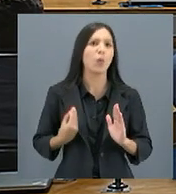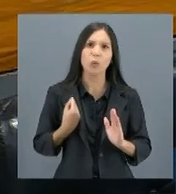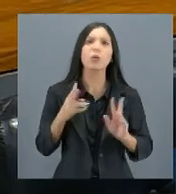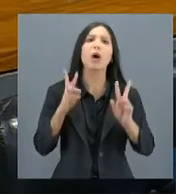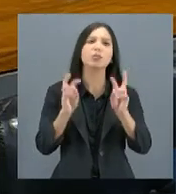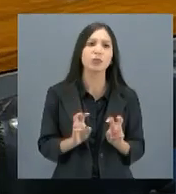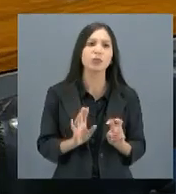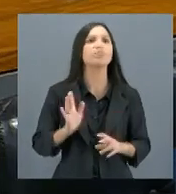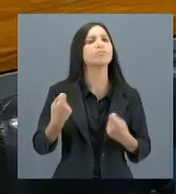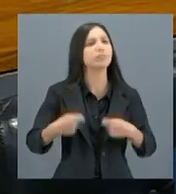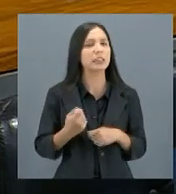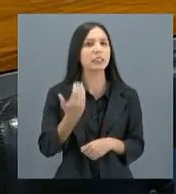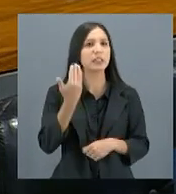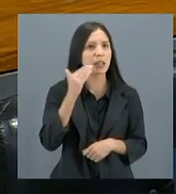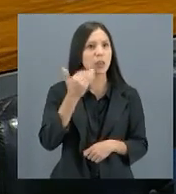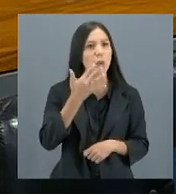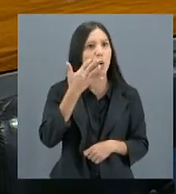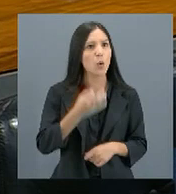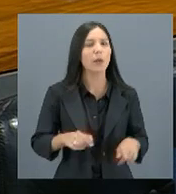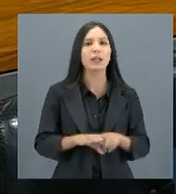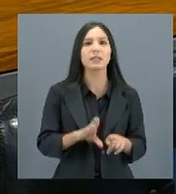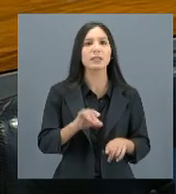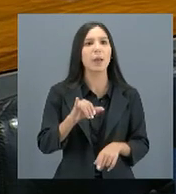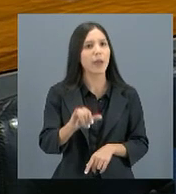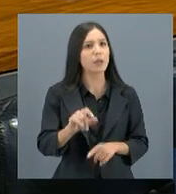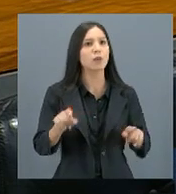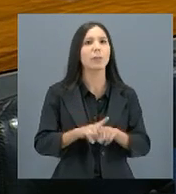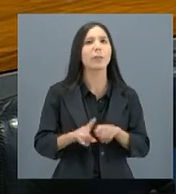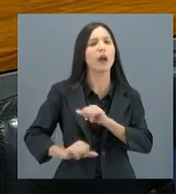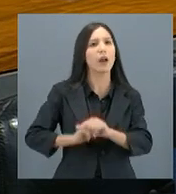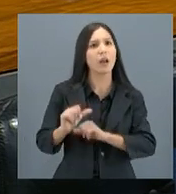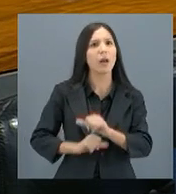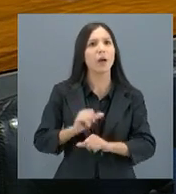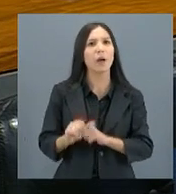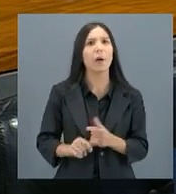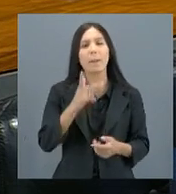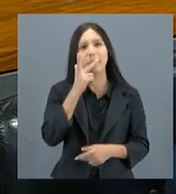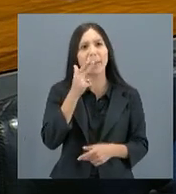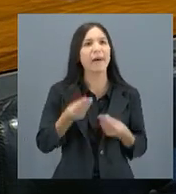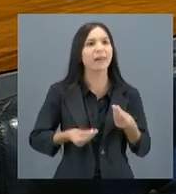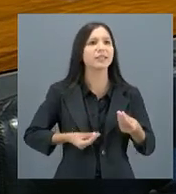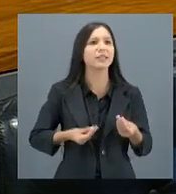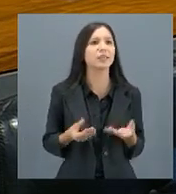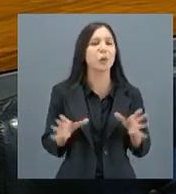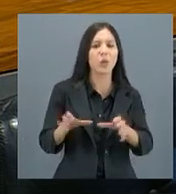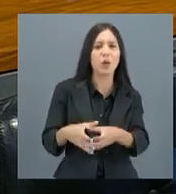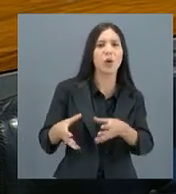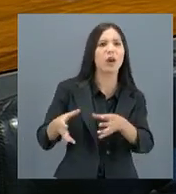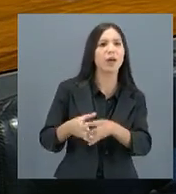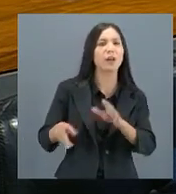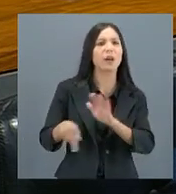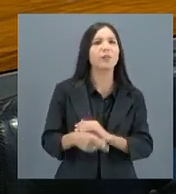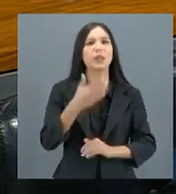um assunto que a gente precisa entender. CPIs acabam se transformando em pizza e a gente vê esse tipo de